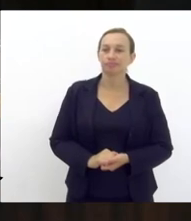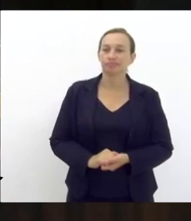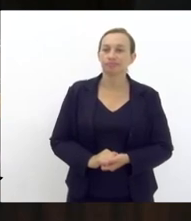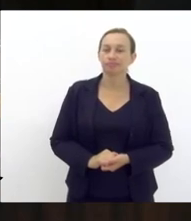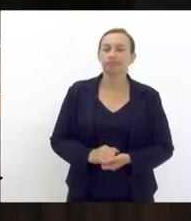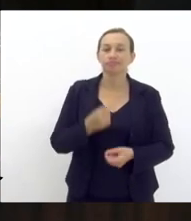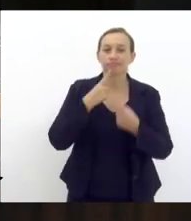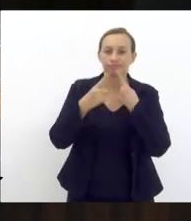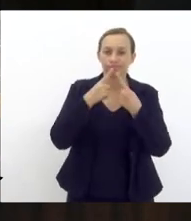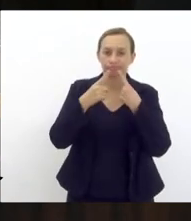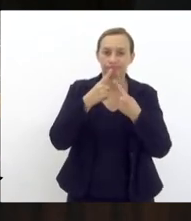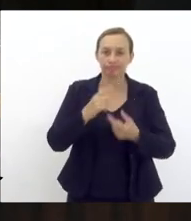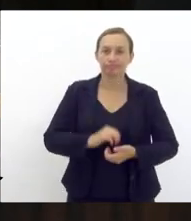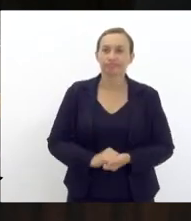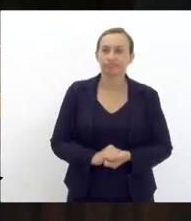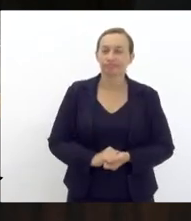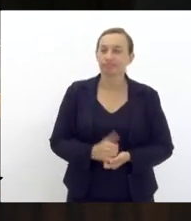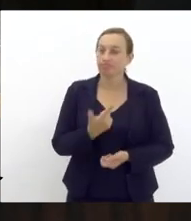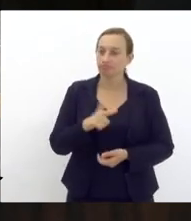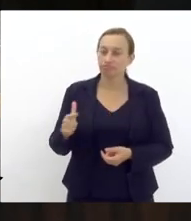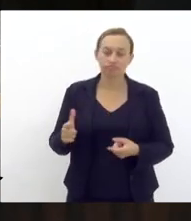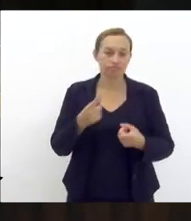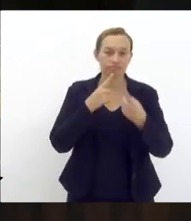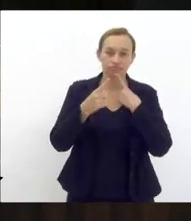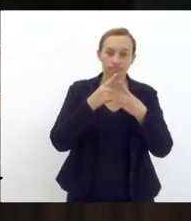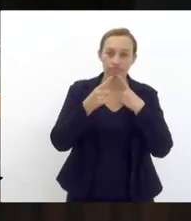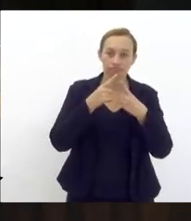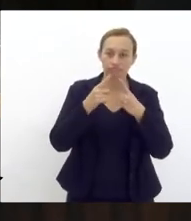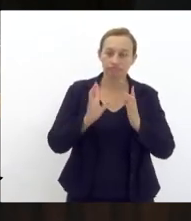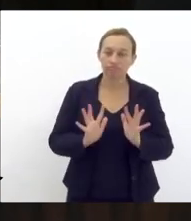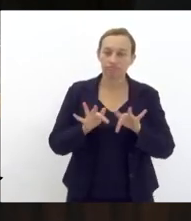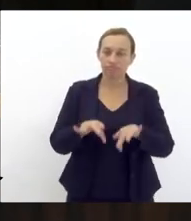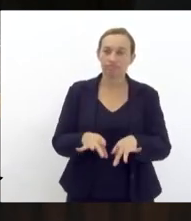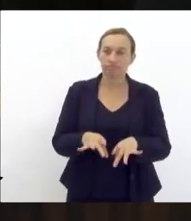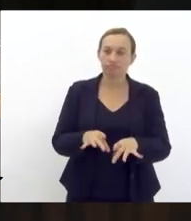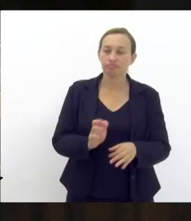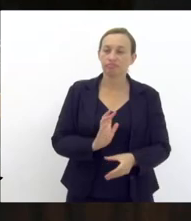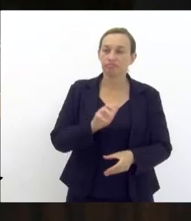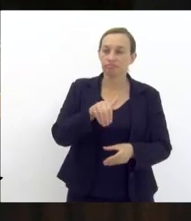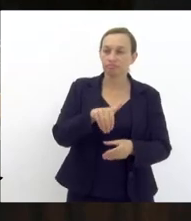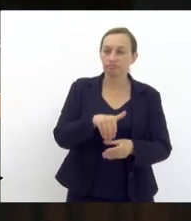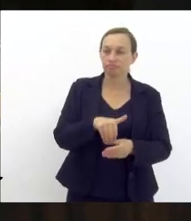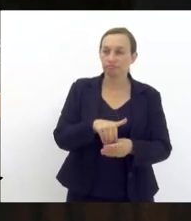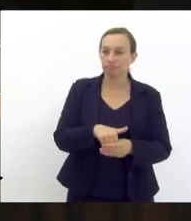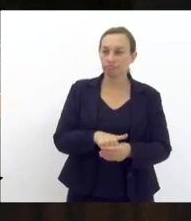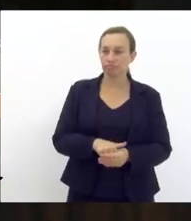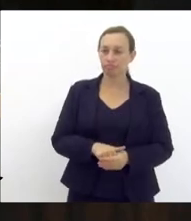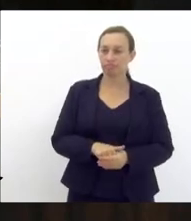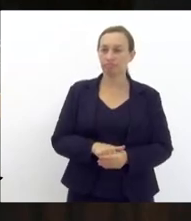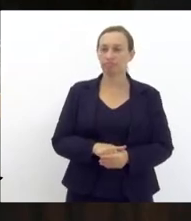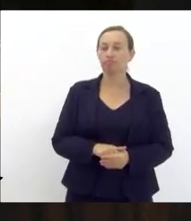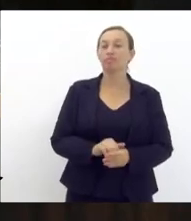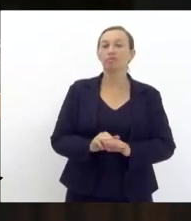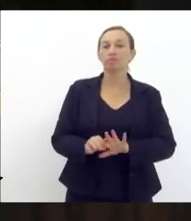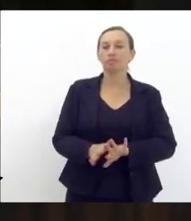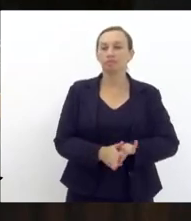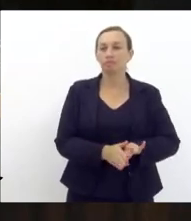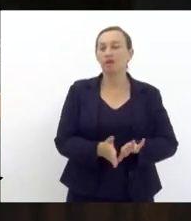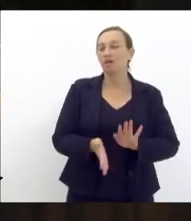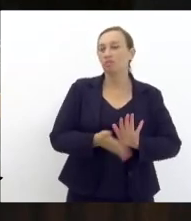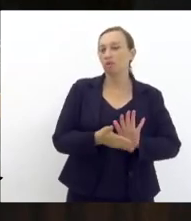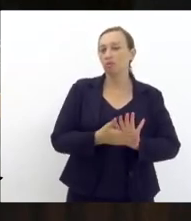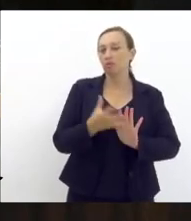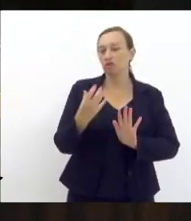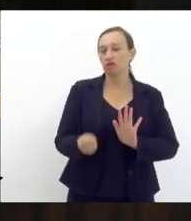em discussão não havendo com que ele discutir encerrar a discussão apresente proposta